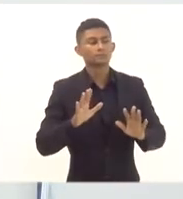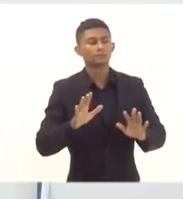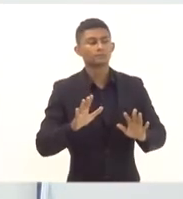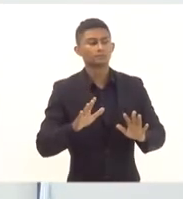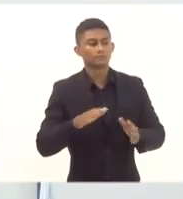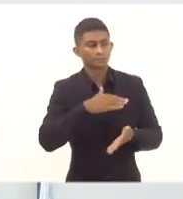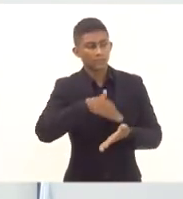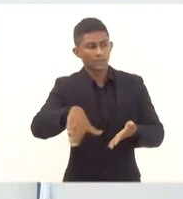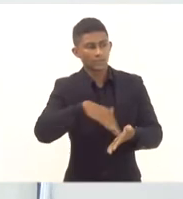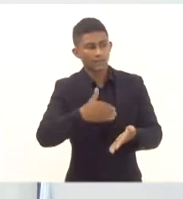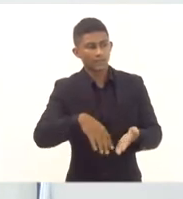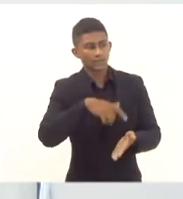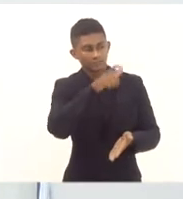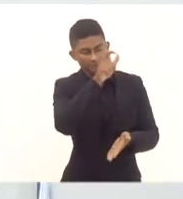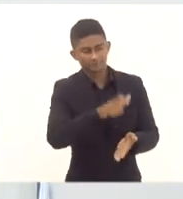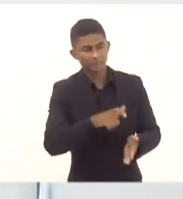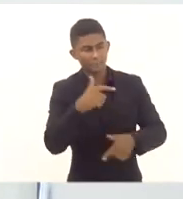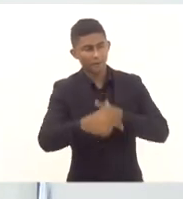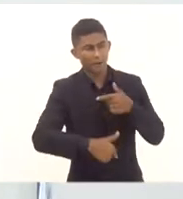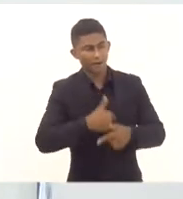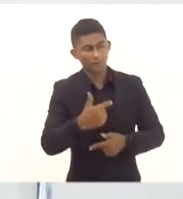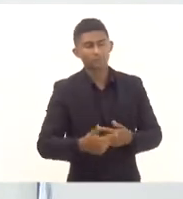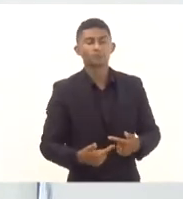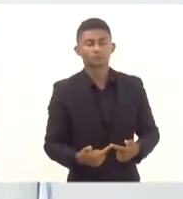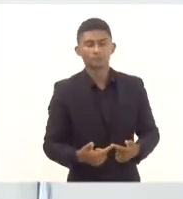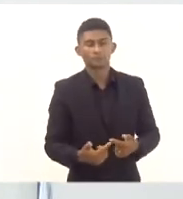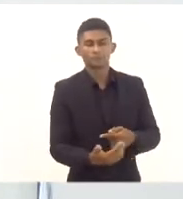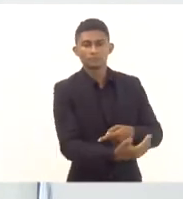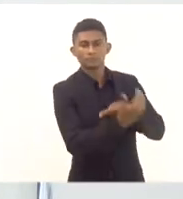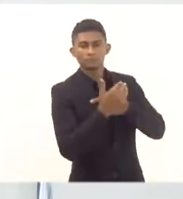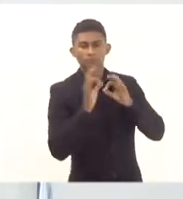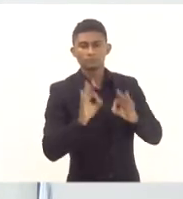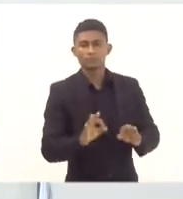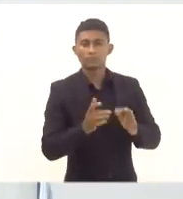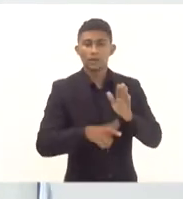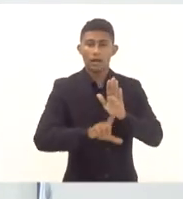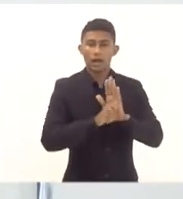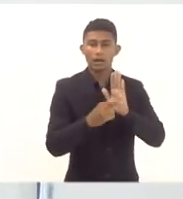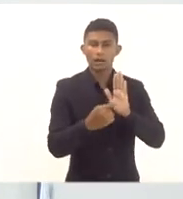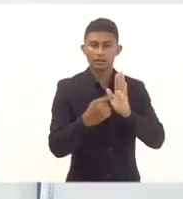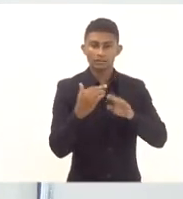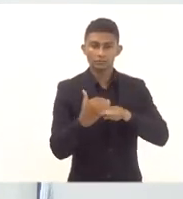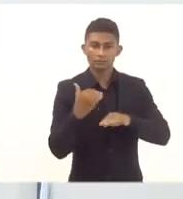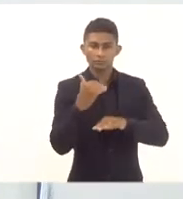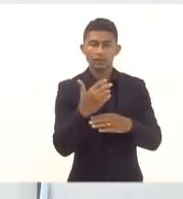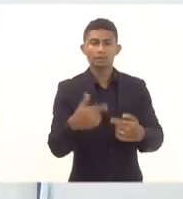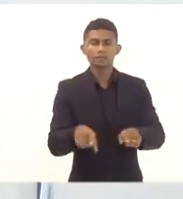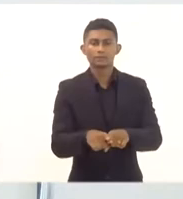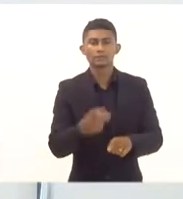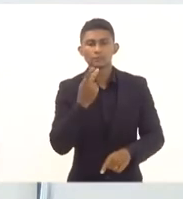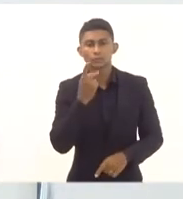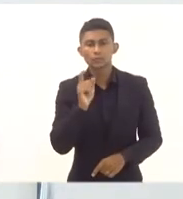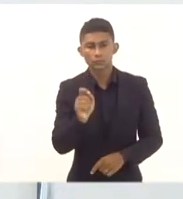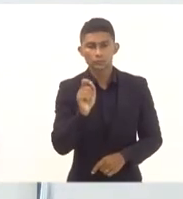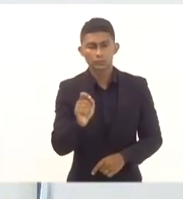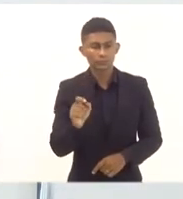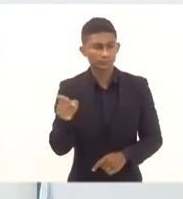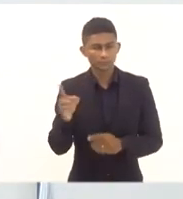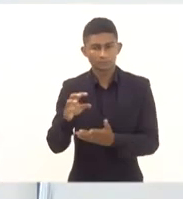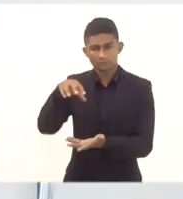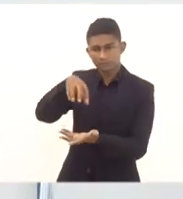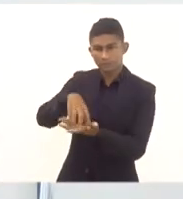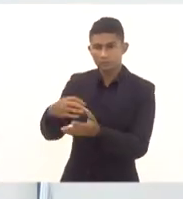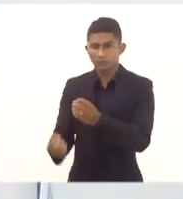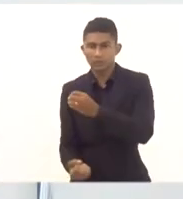Secretaria de Trabalho e Renda mas vai ler que supera também autoriza a criação de centros de geração de